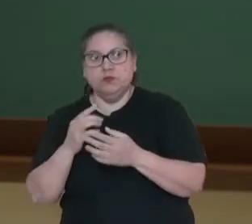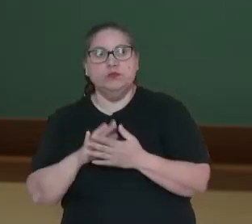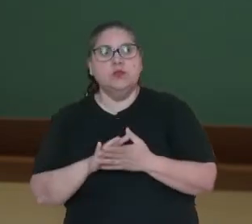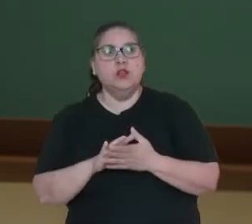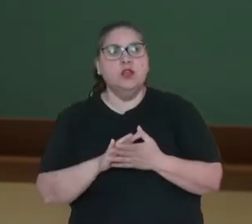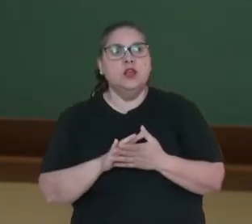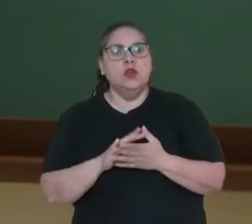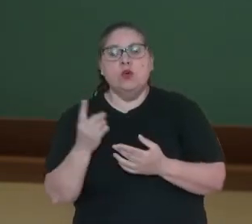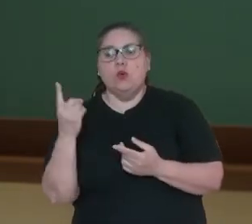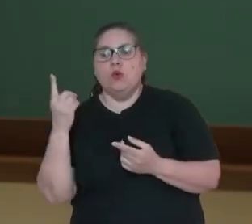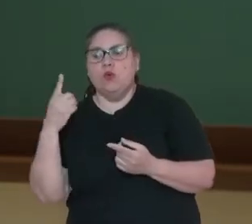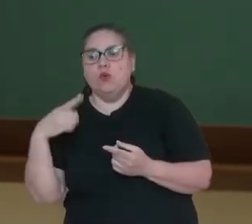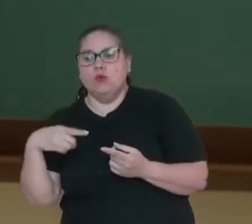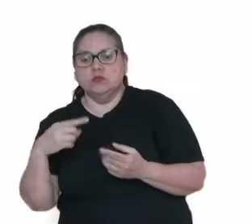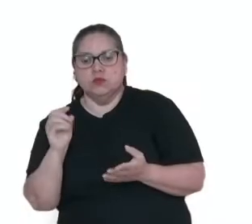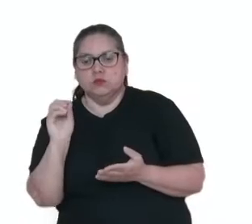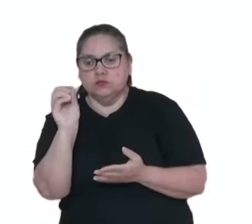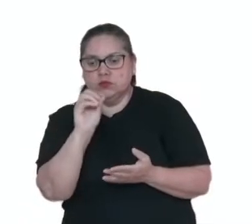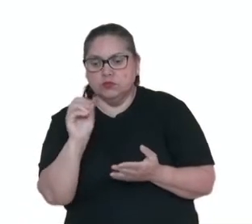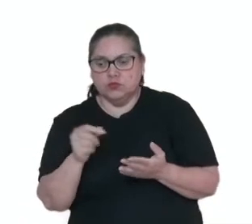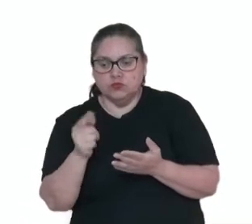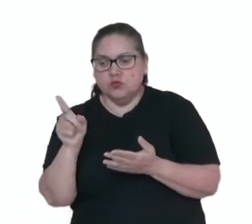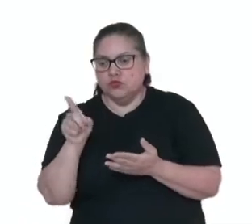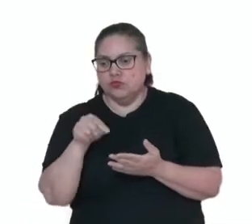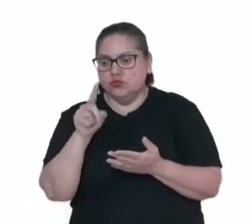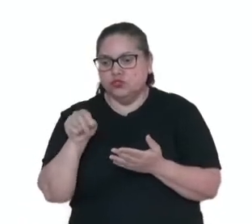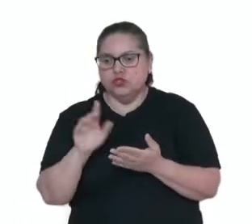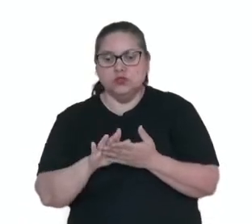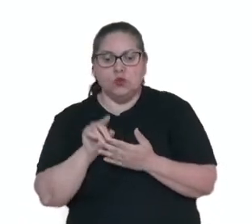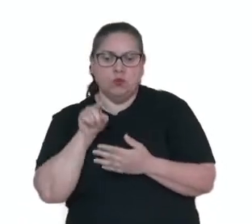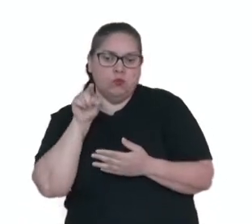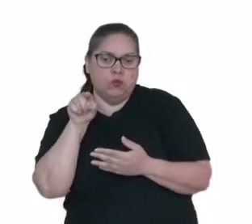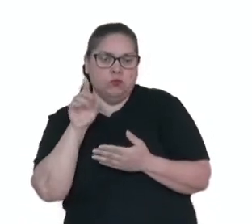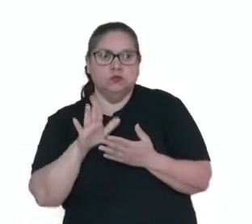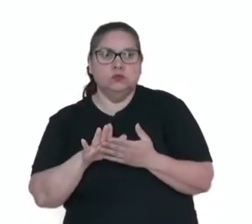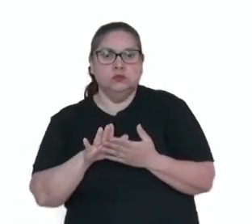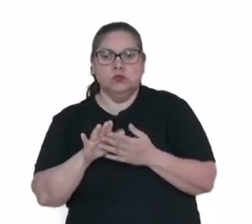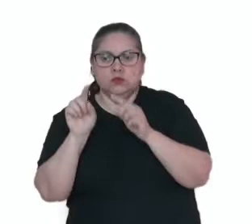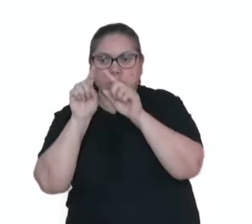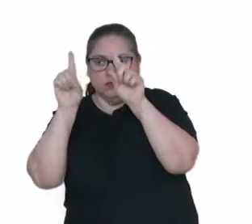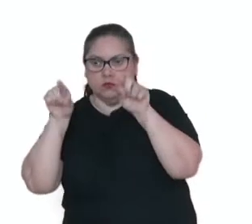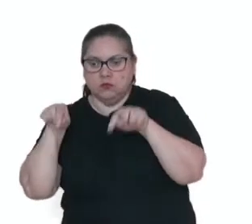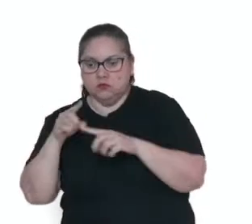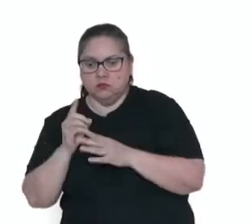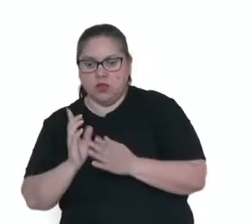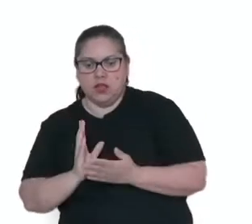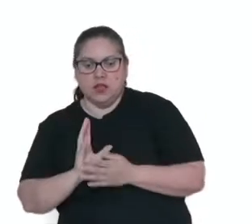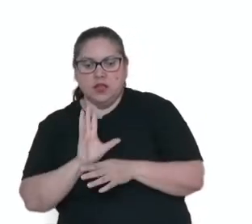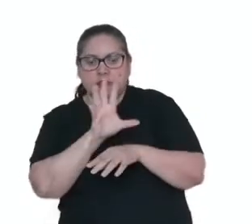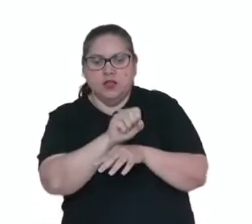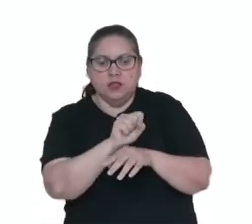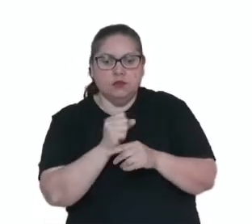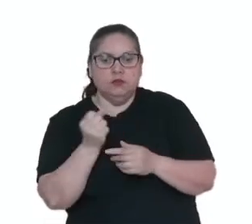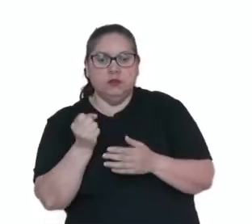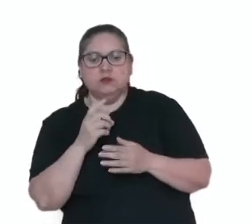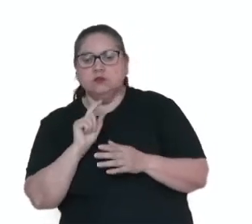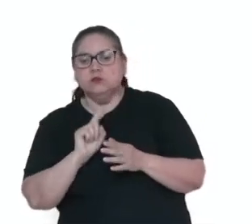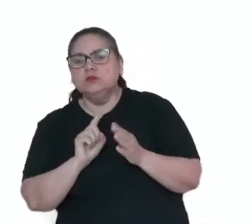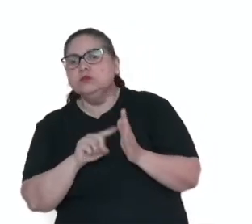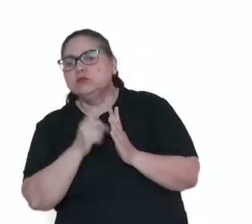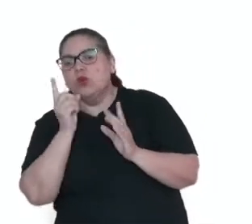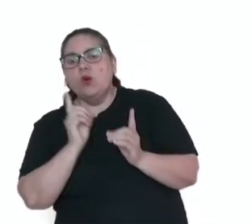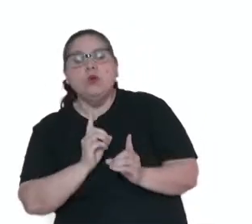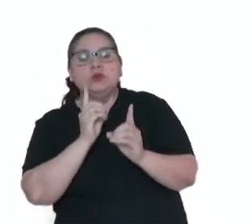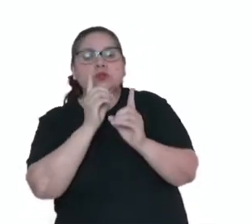O adversário deverá marcar então um X ou ponto na grelha de ataque para tentar descobrir onde